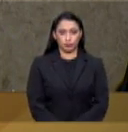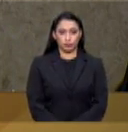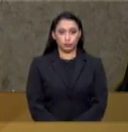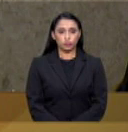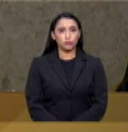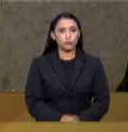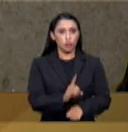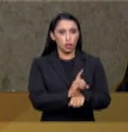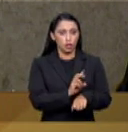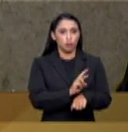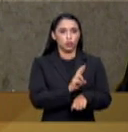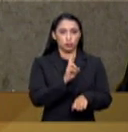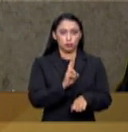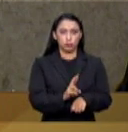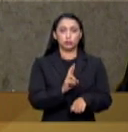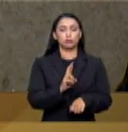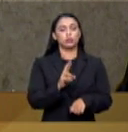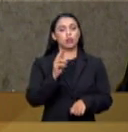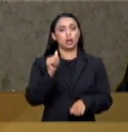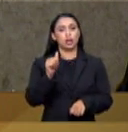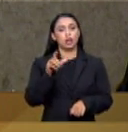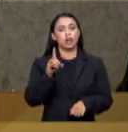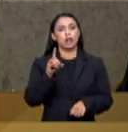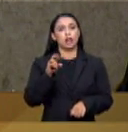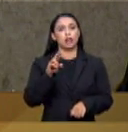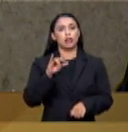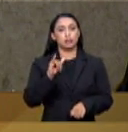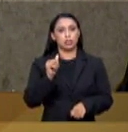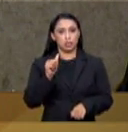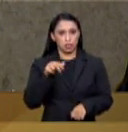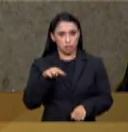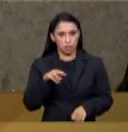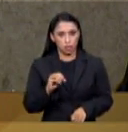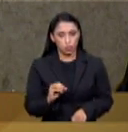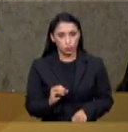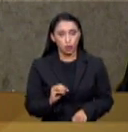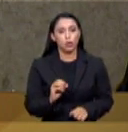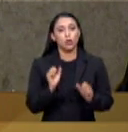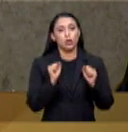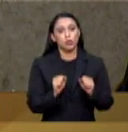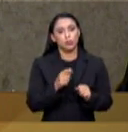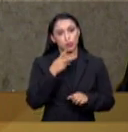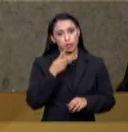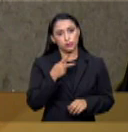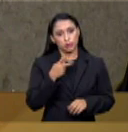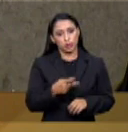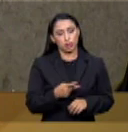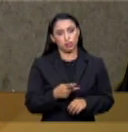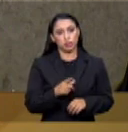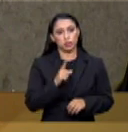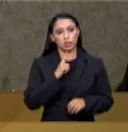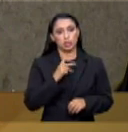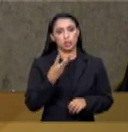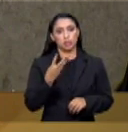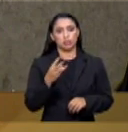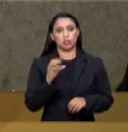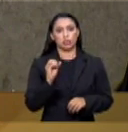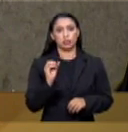Doutor Adriano, Vossa Senhoria tem a palavra pelo tempo regimental de 30 minutos.